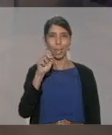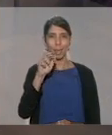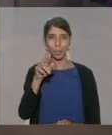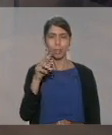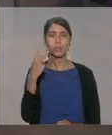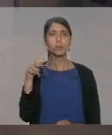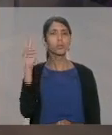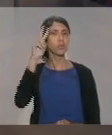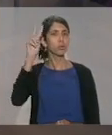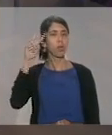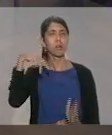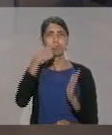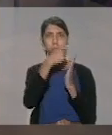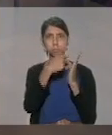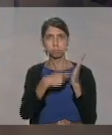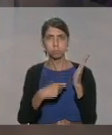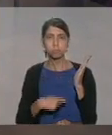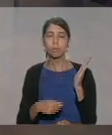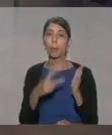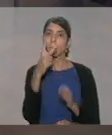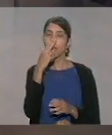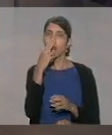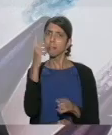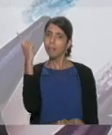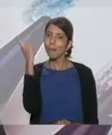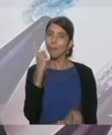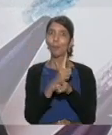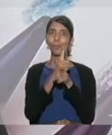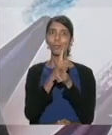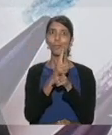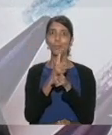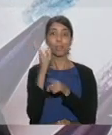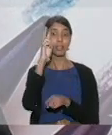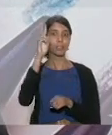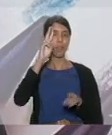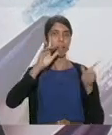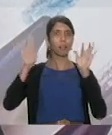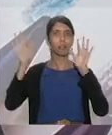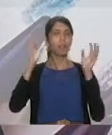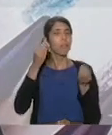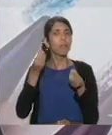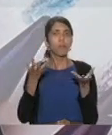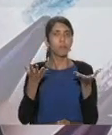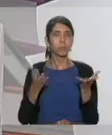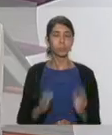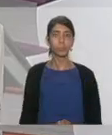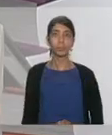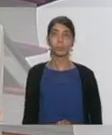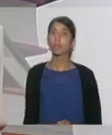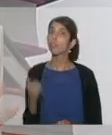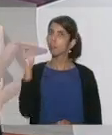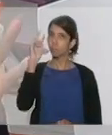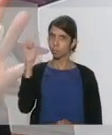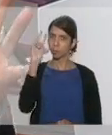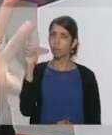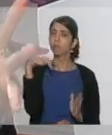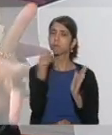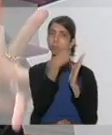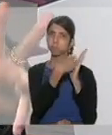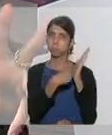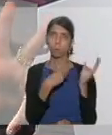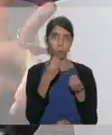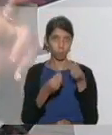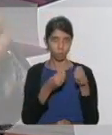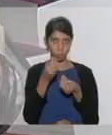sua história como escritora é de alguém que reencontrou a ficção. Como é que foi isso? Bom, a minha história como